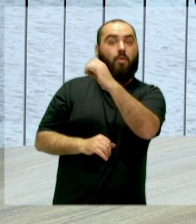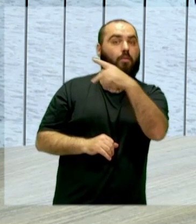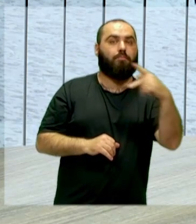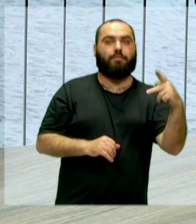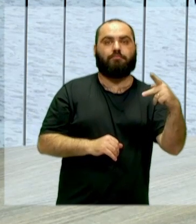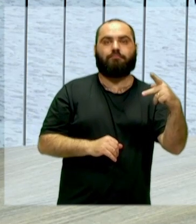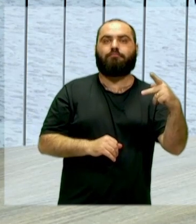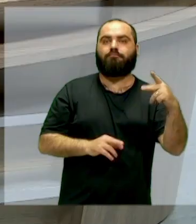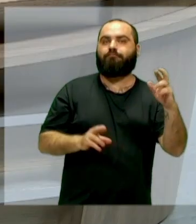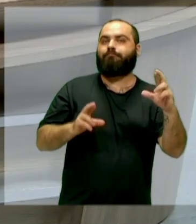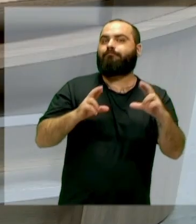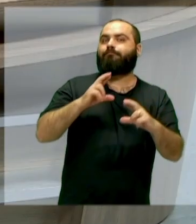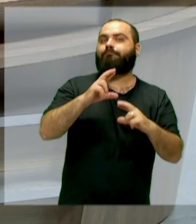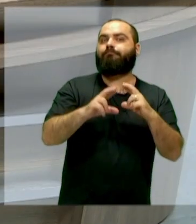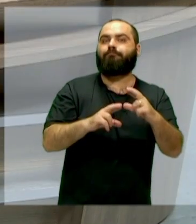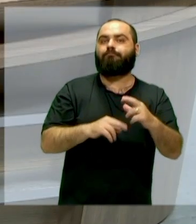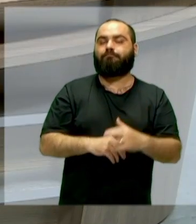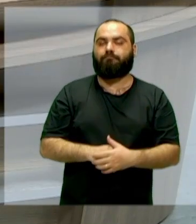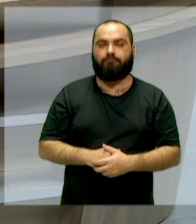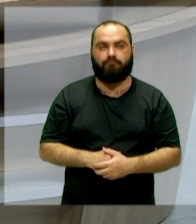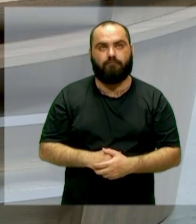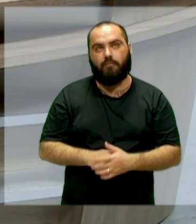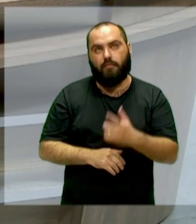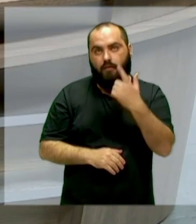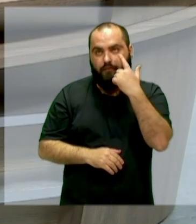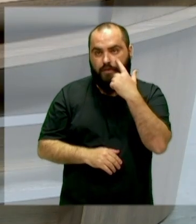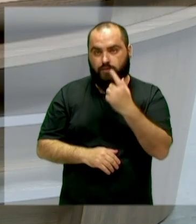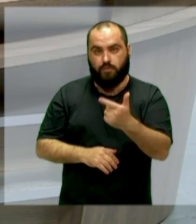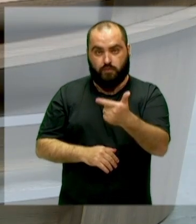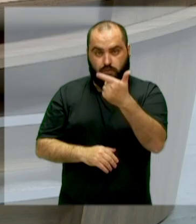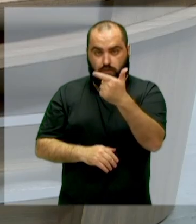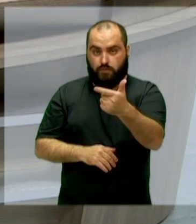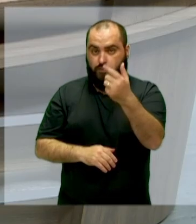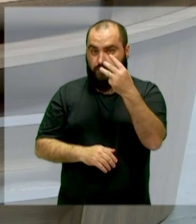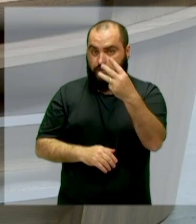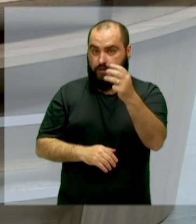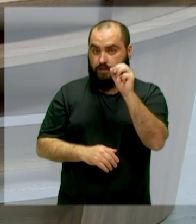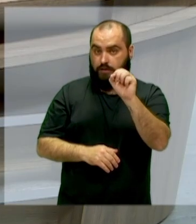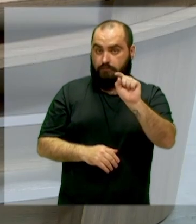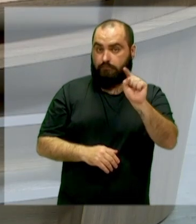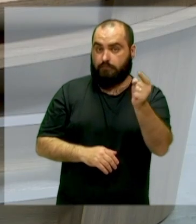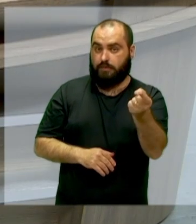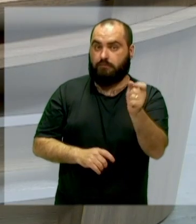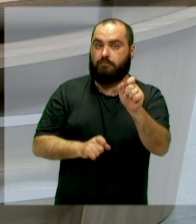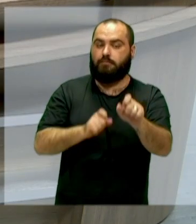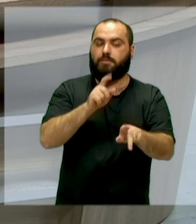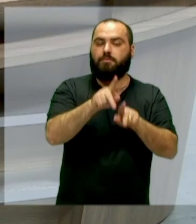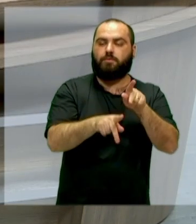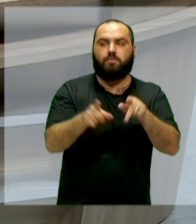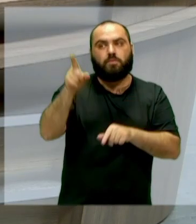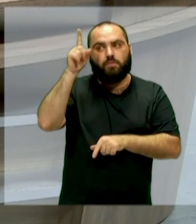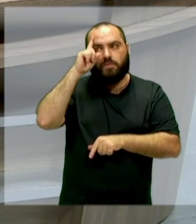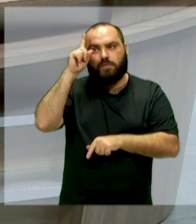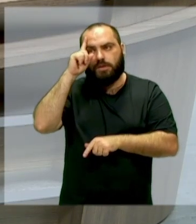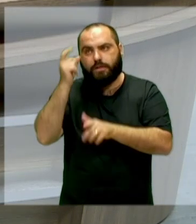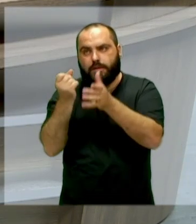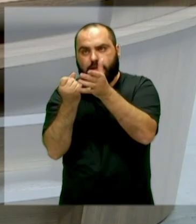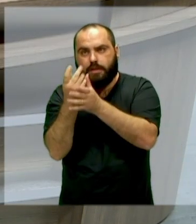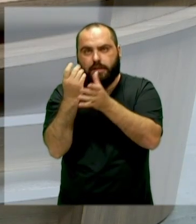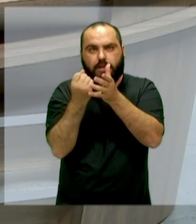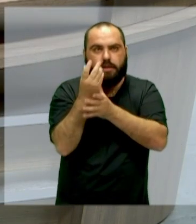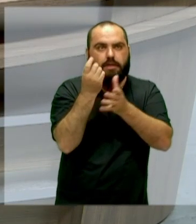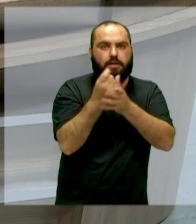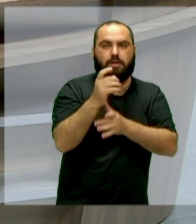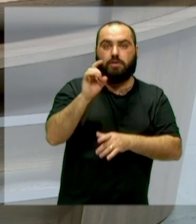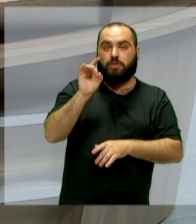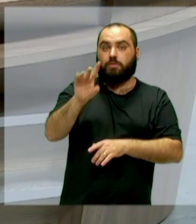Então imagina 200 e 30.000 habitantes né gerando resíduo todos os dias e só uma cooperativa de